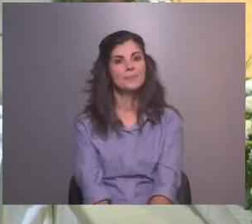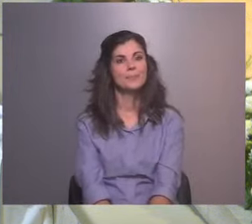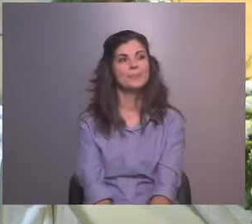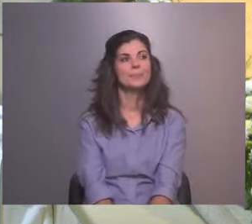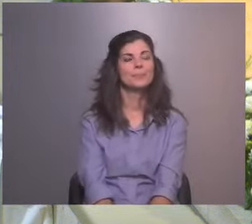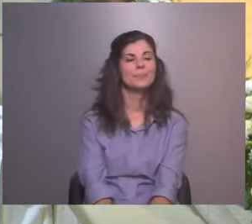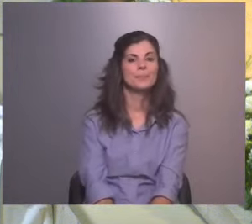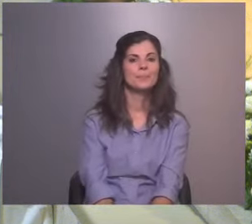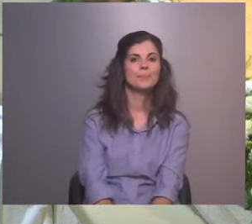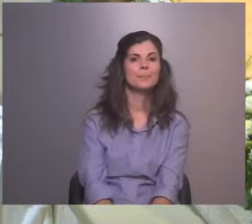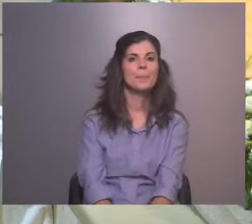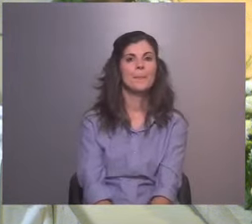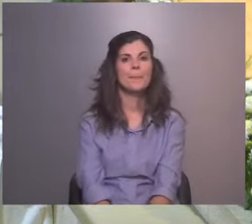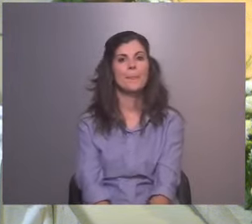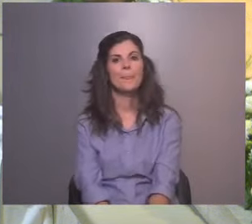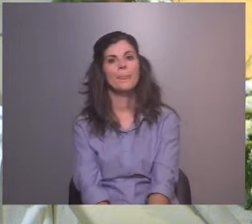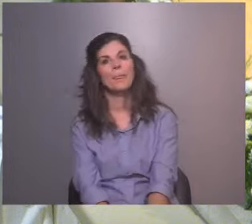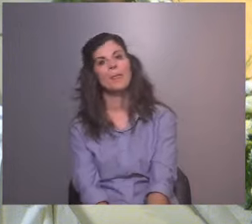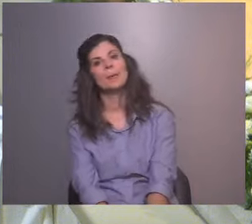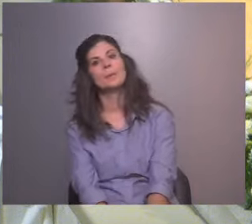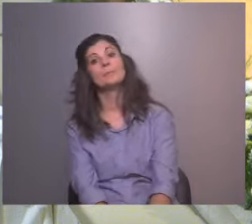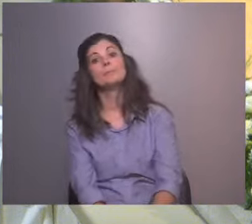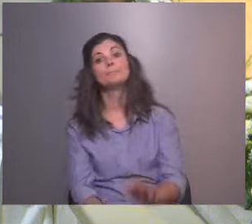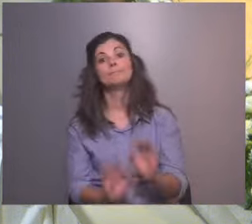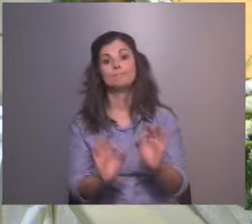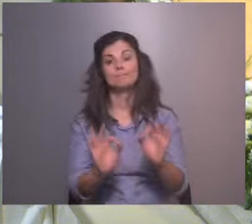Regina.